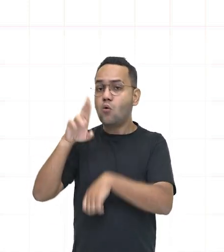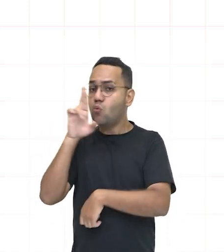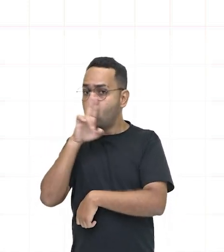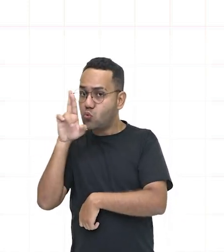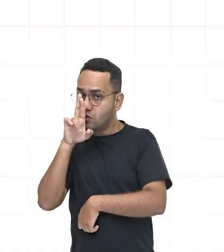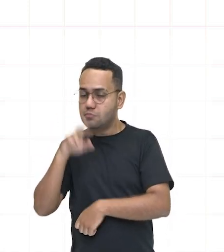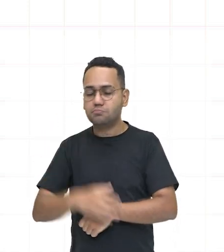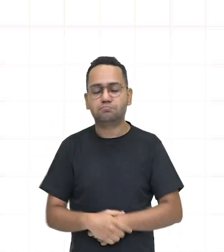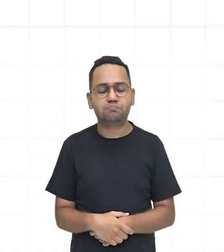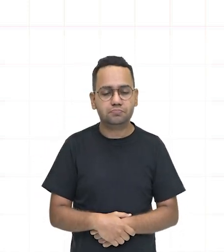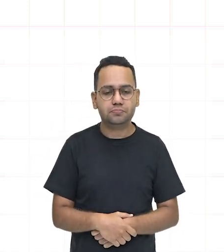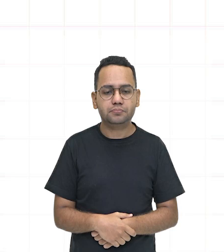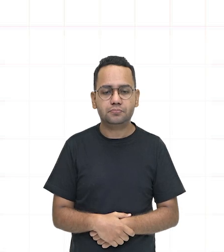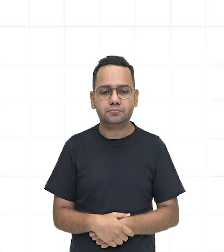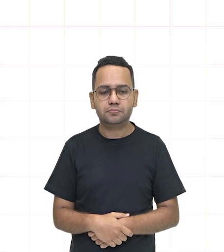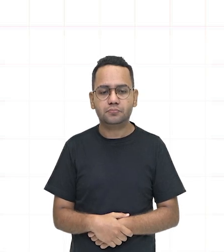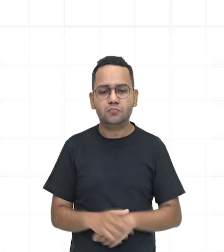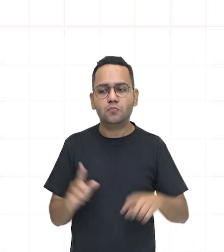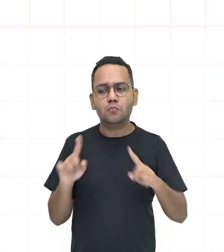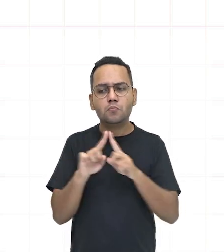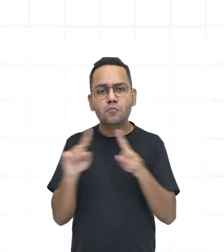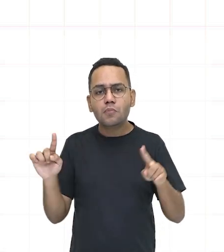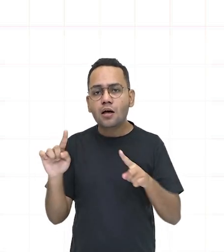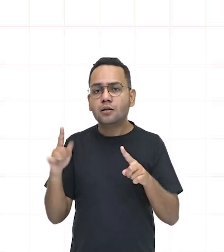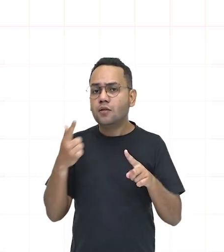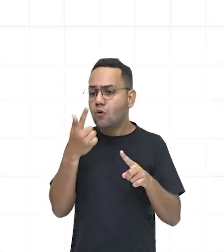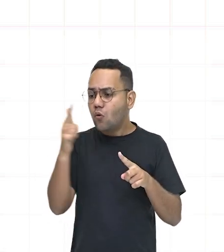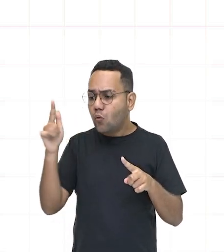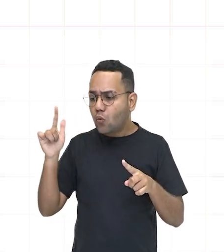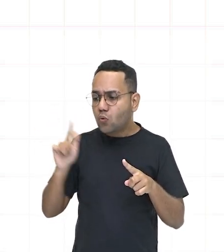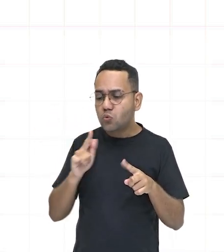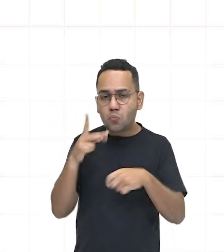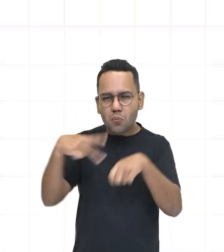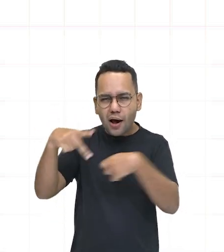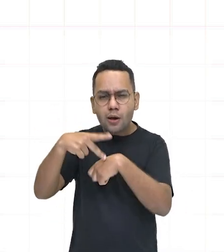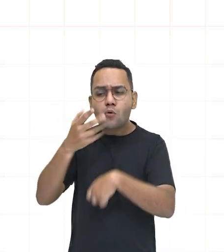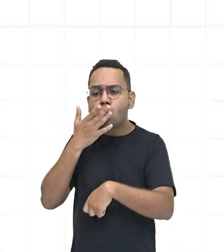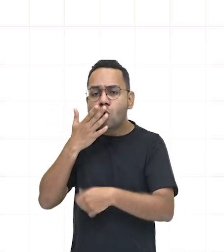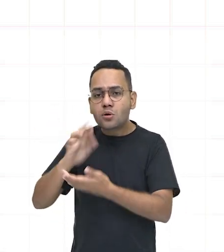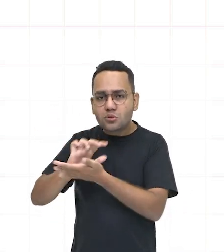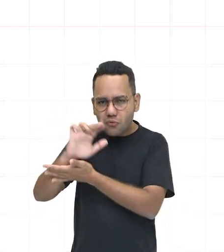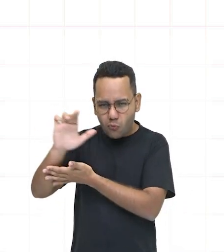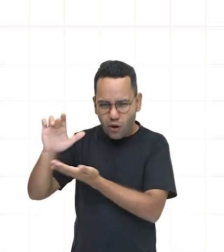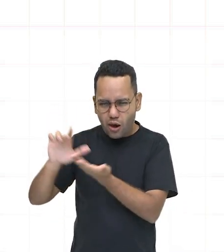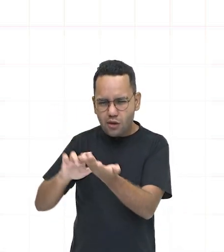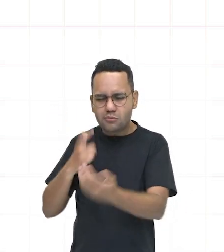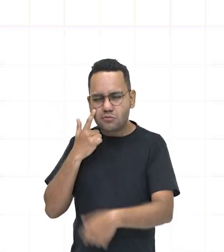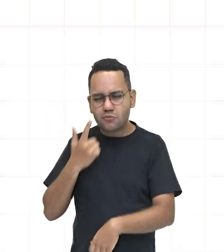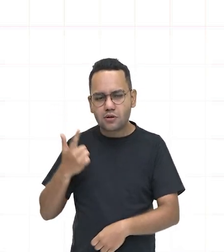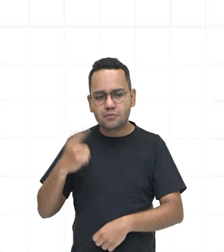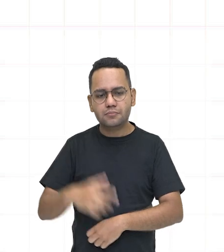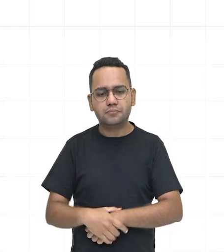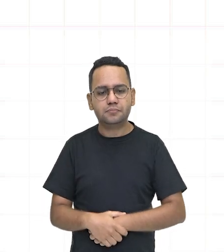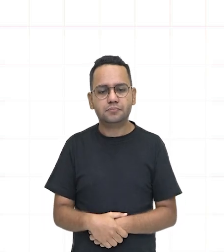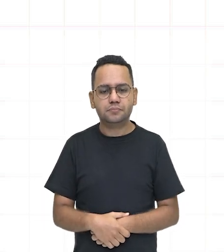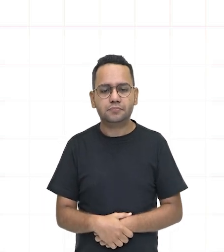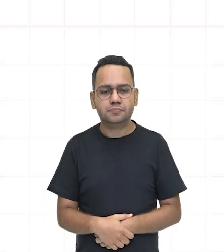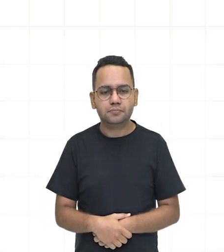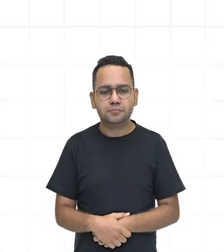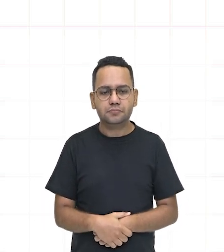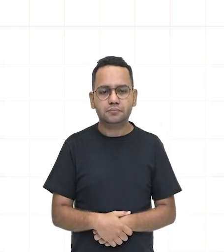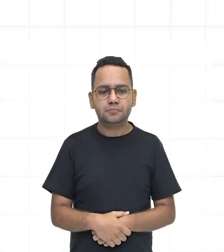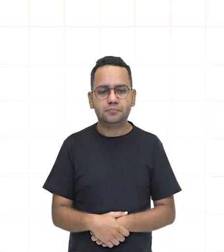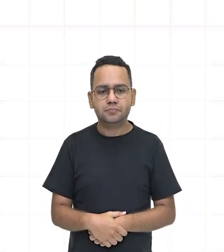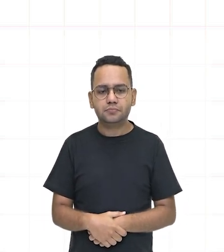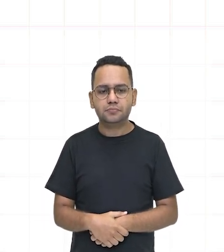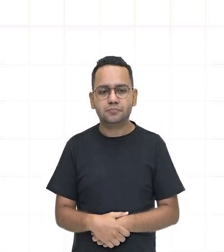União Soviética, mas outros países próximos, né, ali como Cazaquistão, Quirguistão,